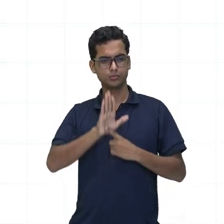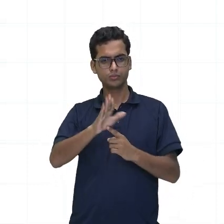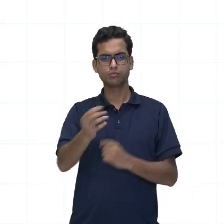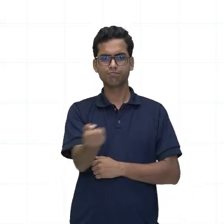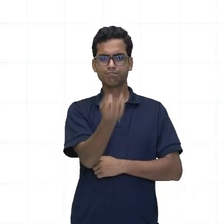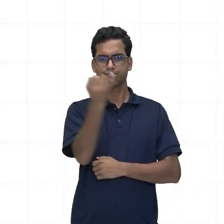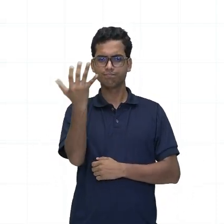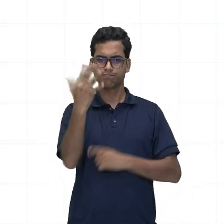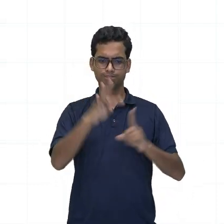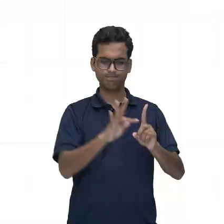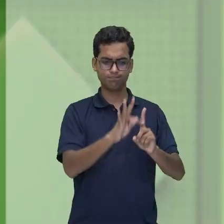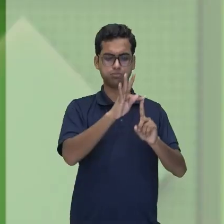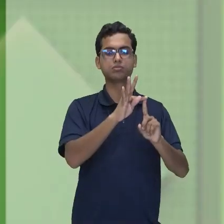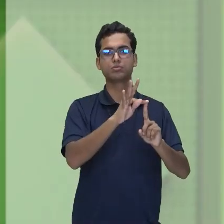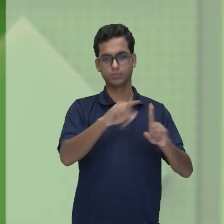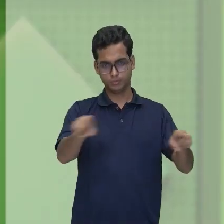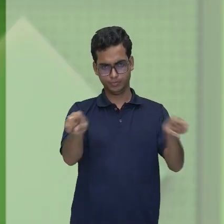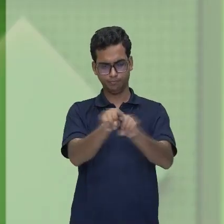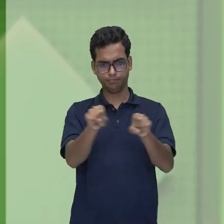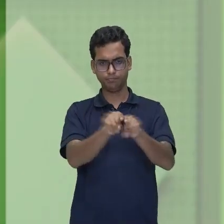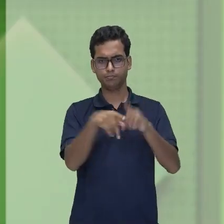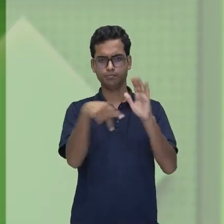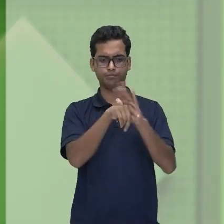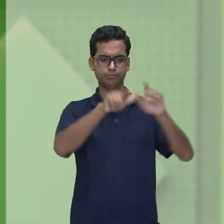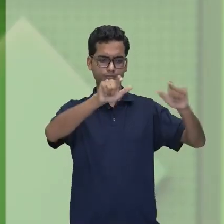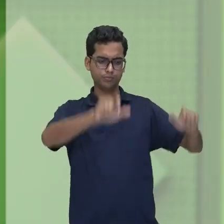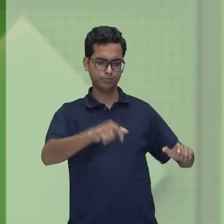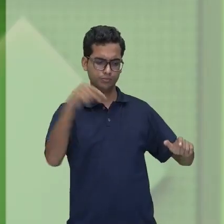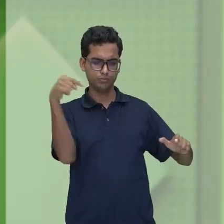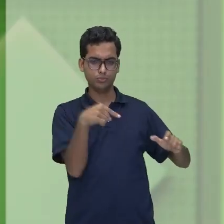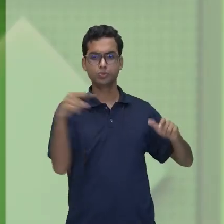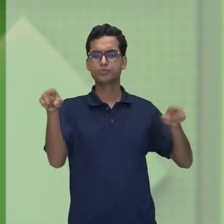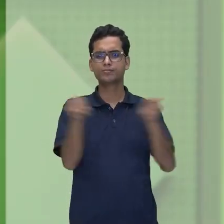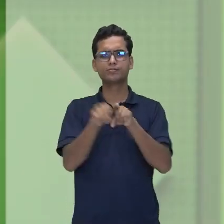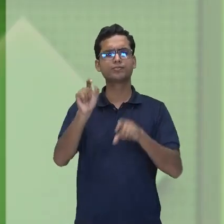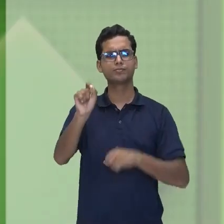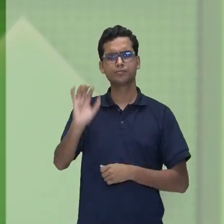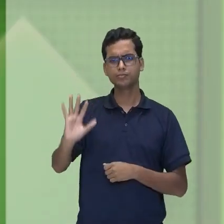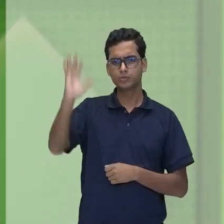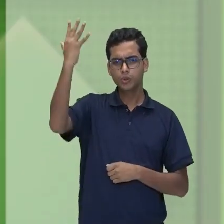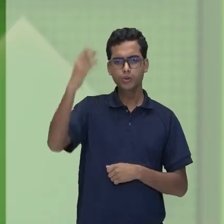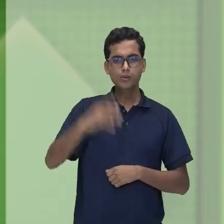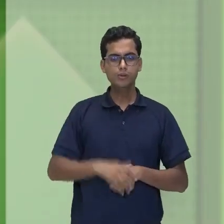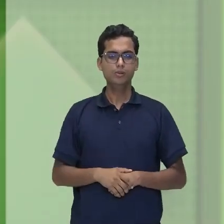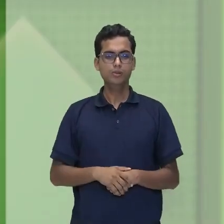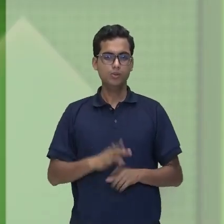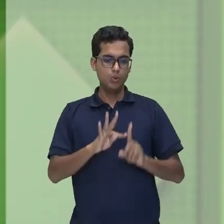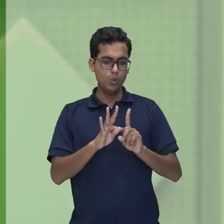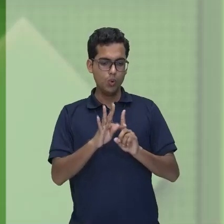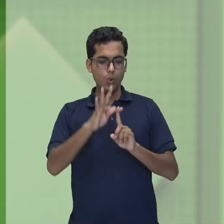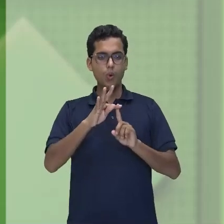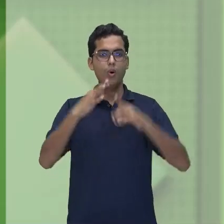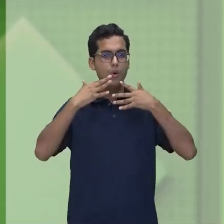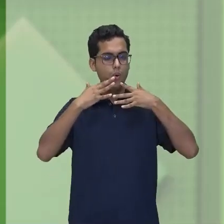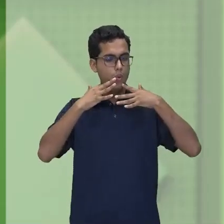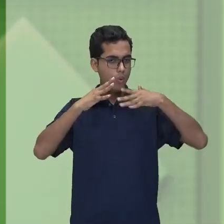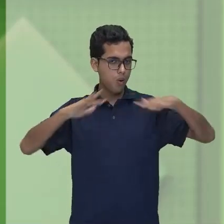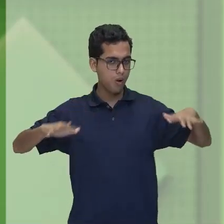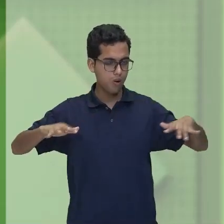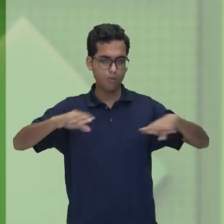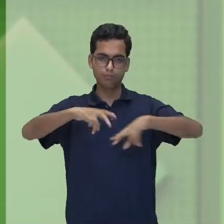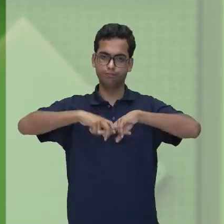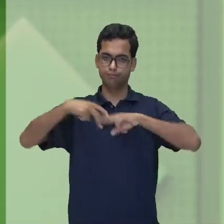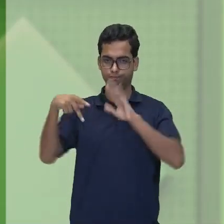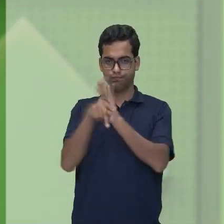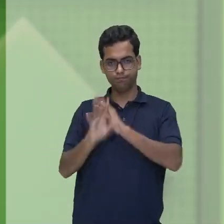da temperatura local, tá? E aí o que, que vai acontecer, né? Esse aumento ele é natural por conta desse